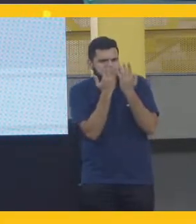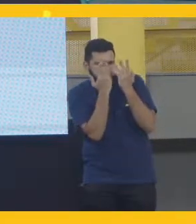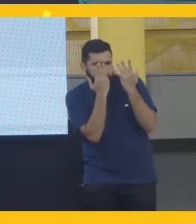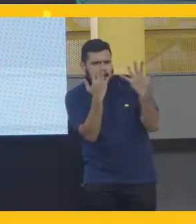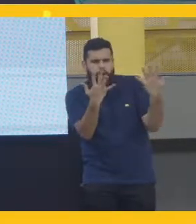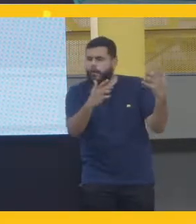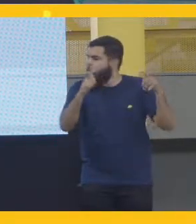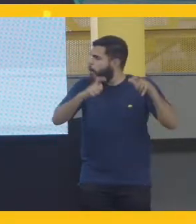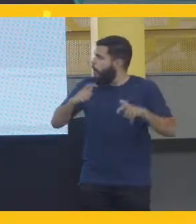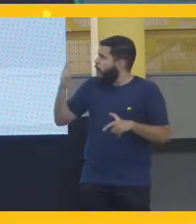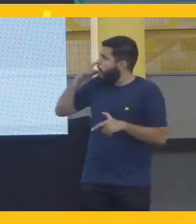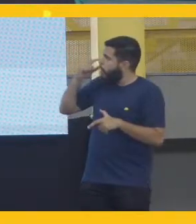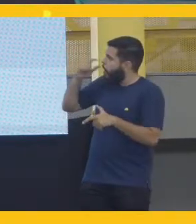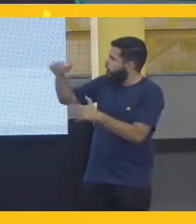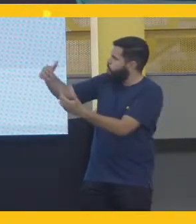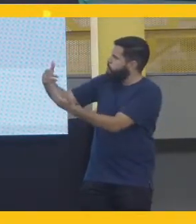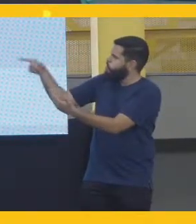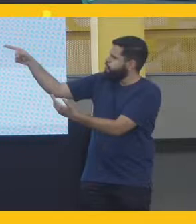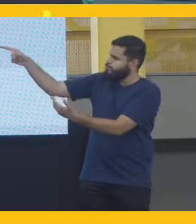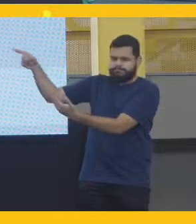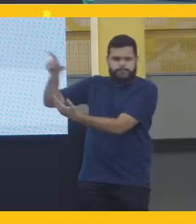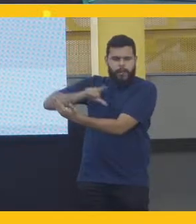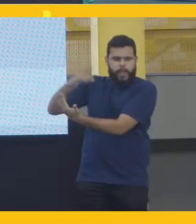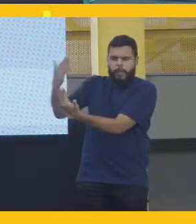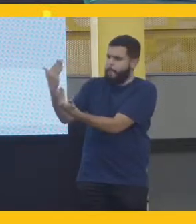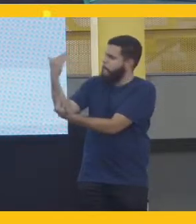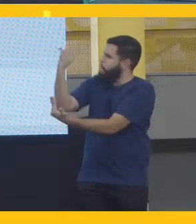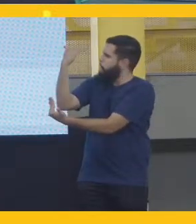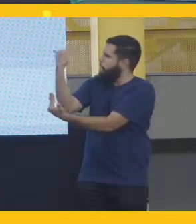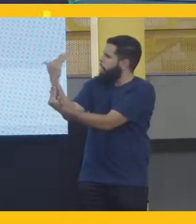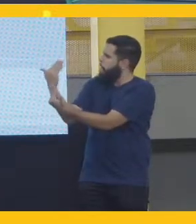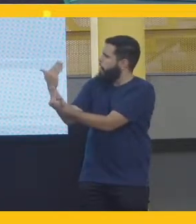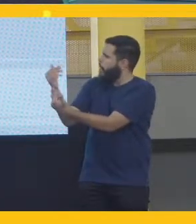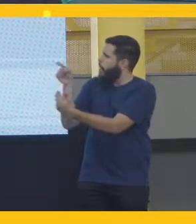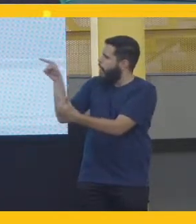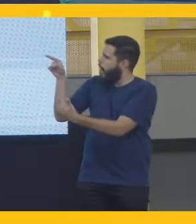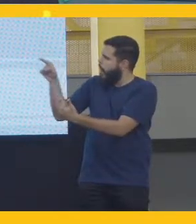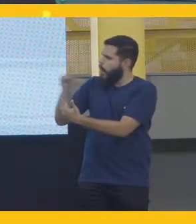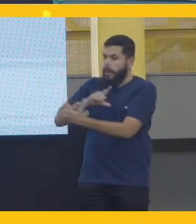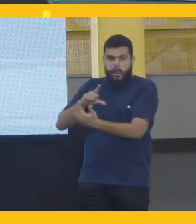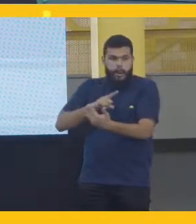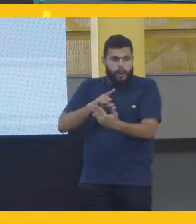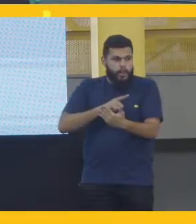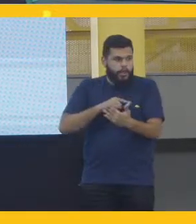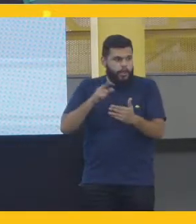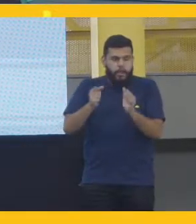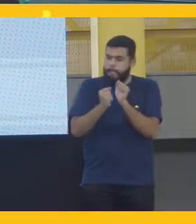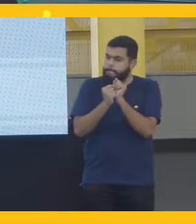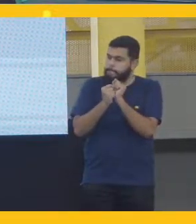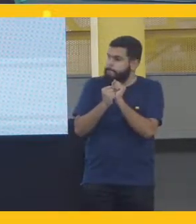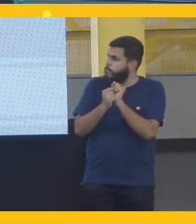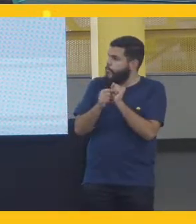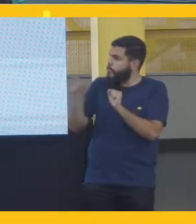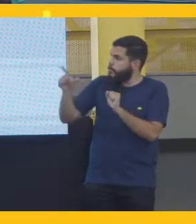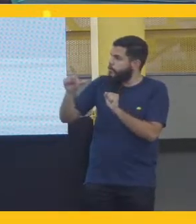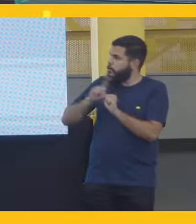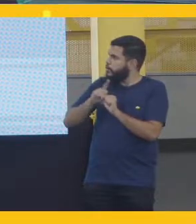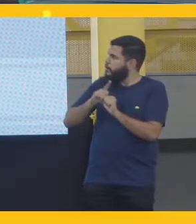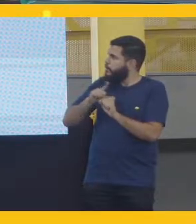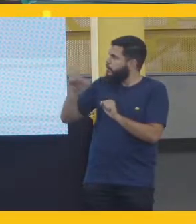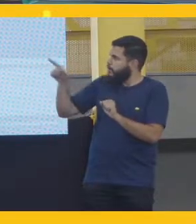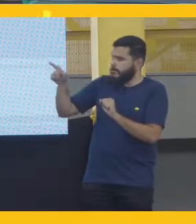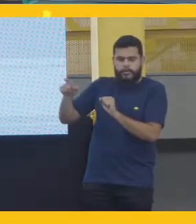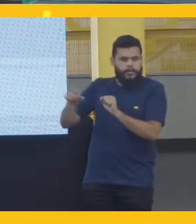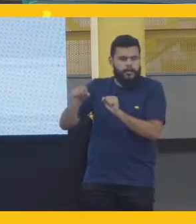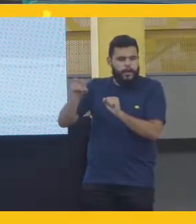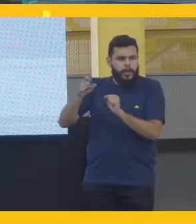essa fonte de luz extensa. Ela é uma pontiforme que bate num guarda-chuva, né?